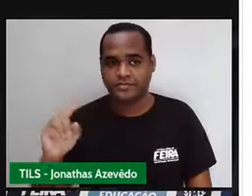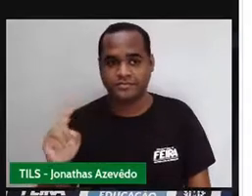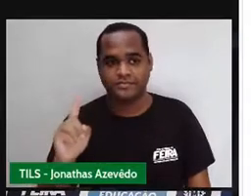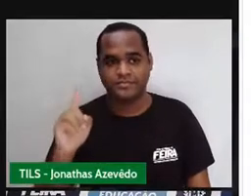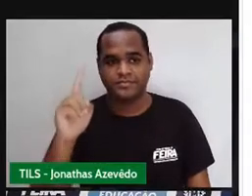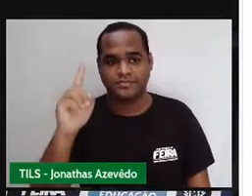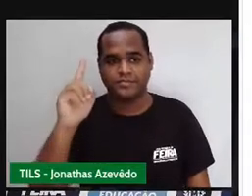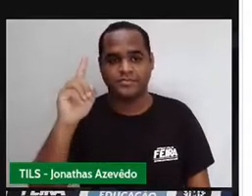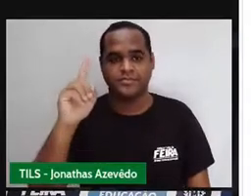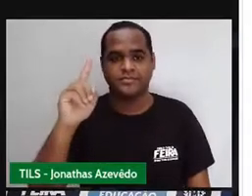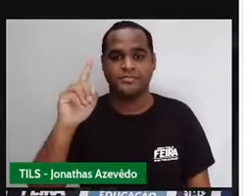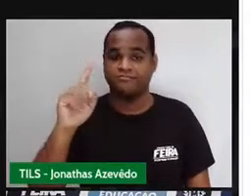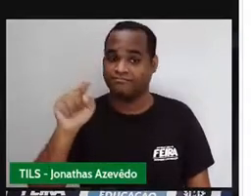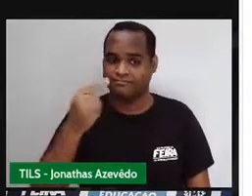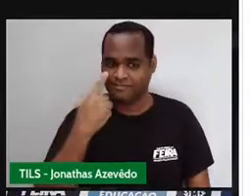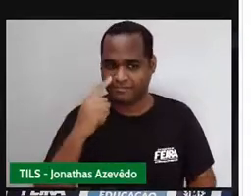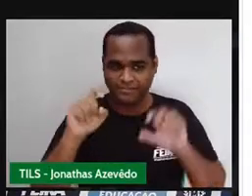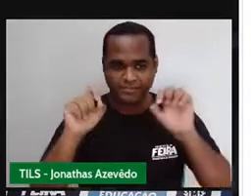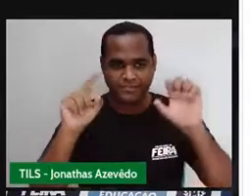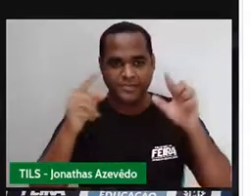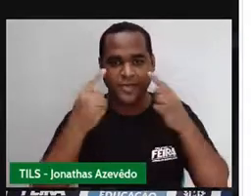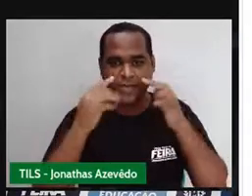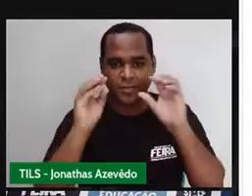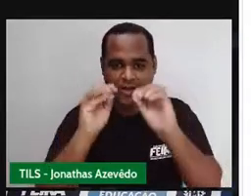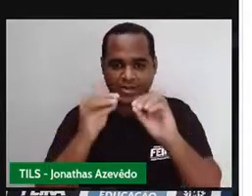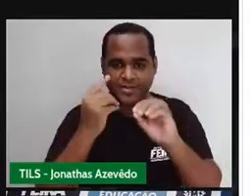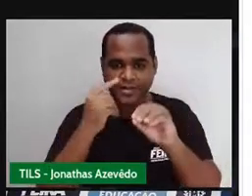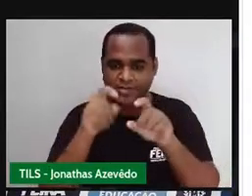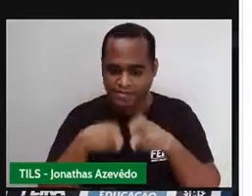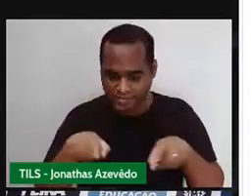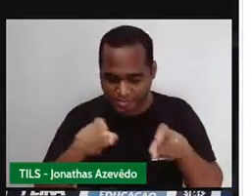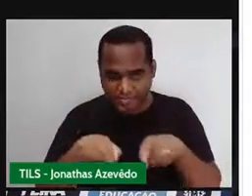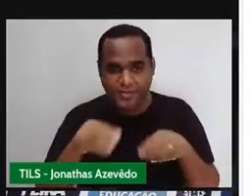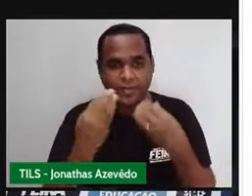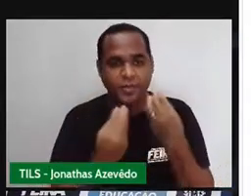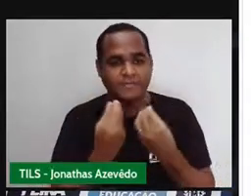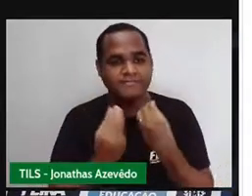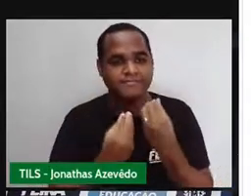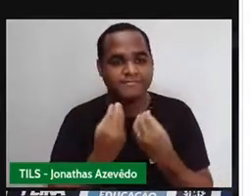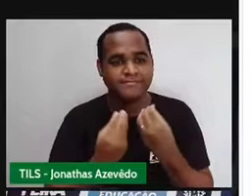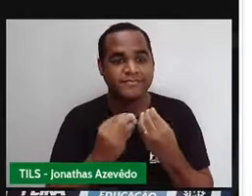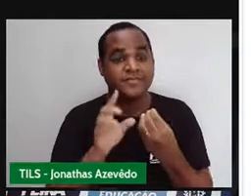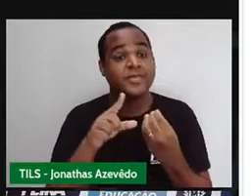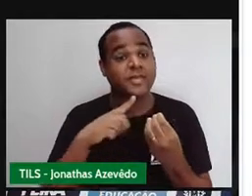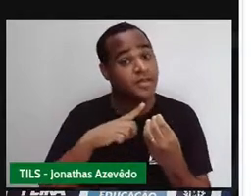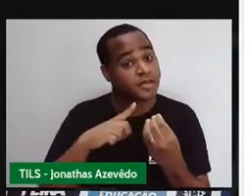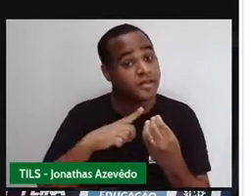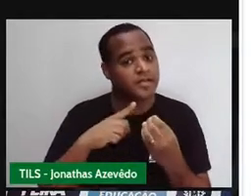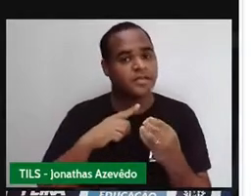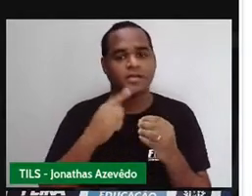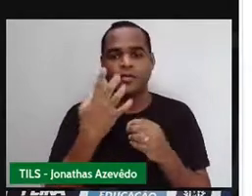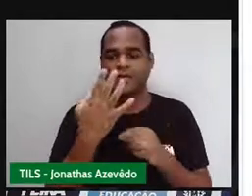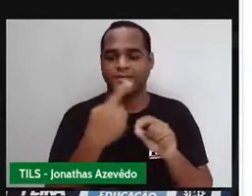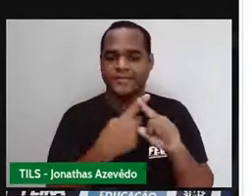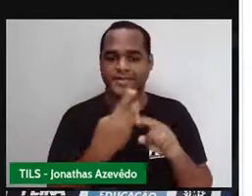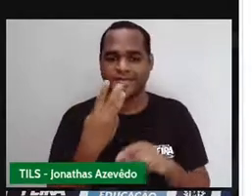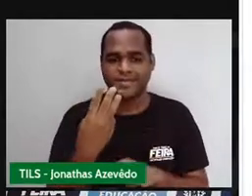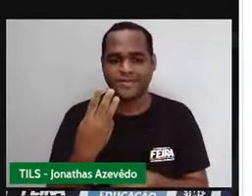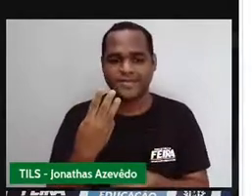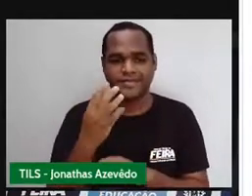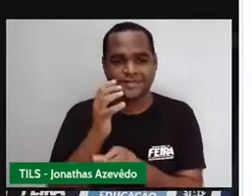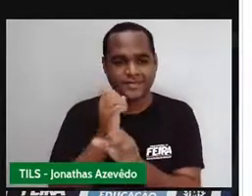Eu só coloco aqui para você ver o que é que eu tô escrevendo quando a gente multiplicar quatro vezes 3